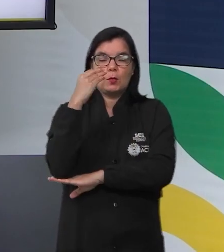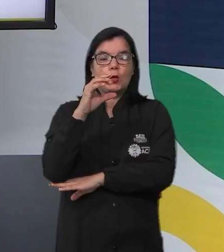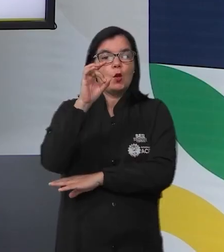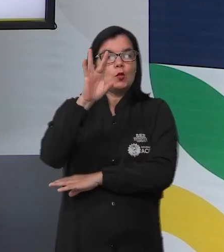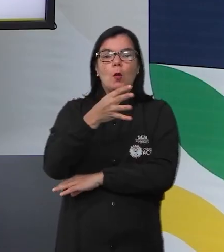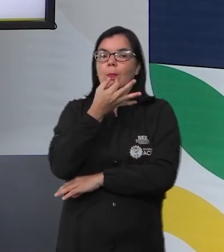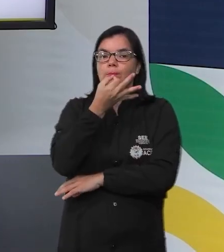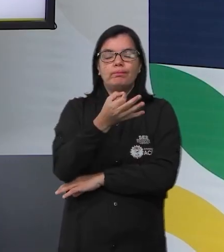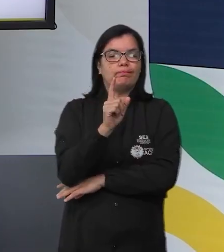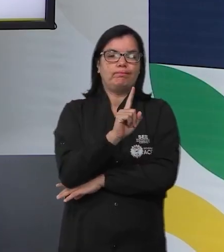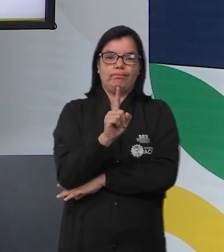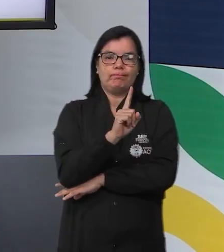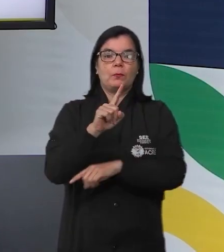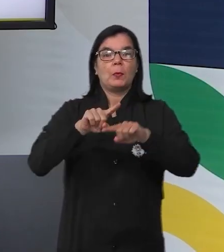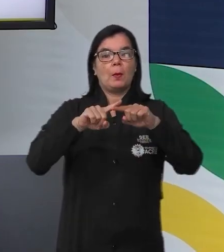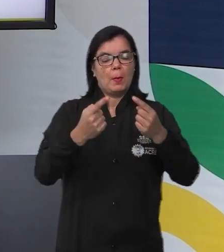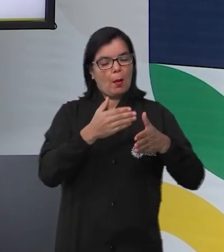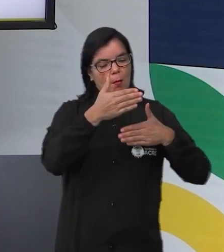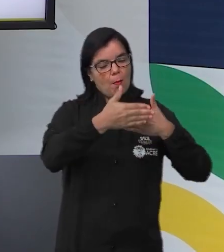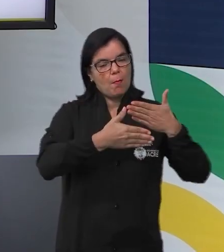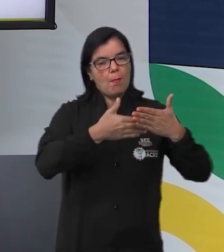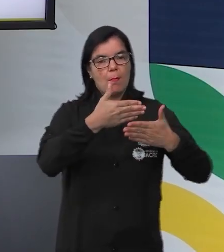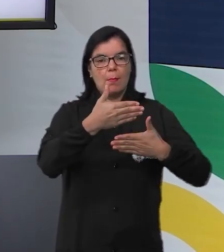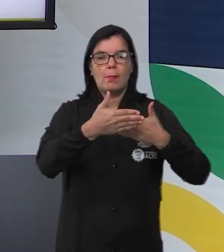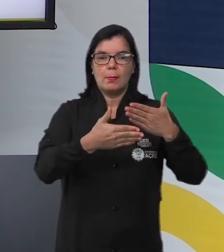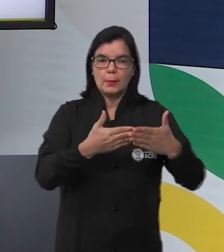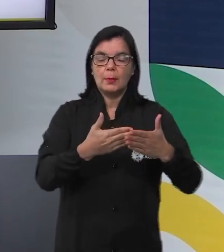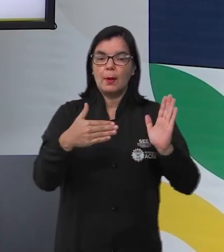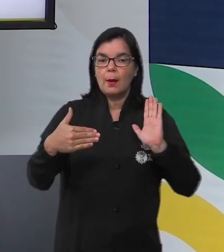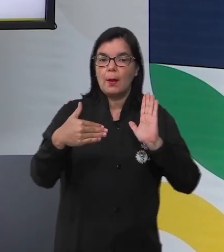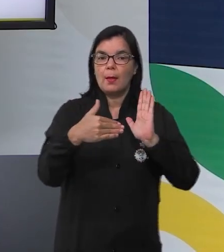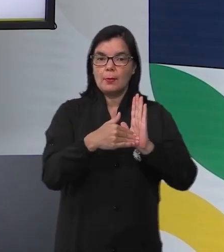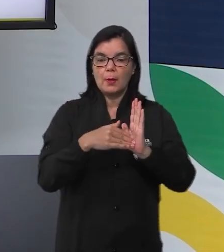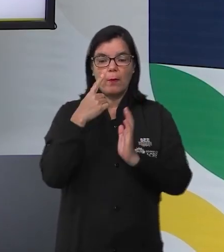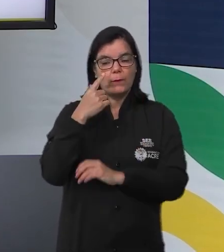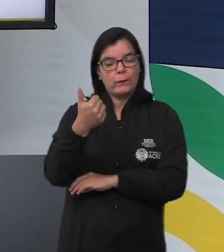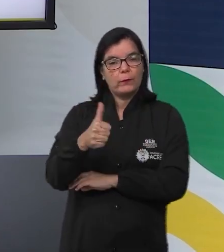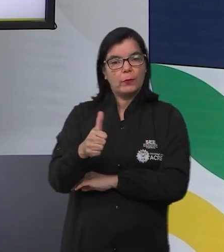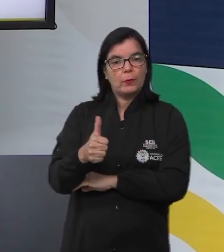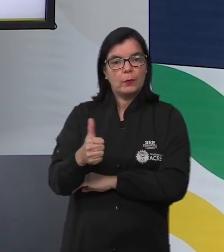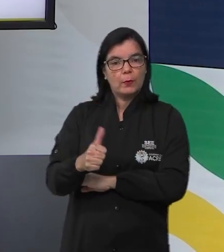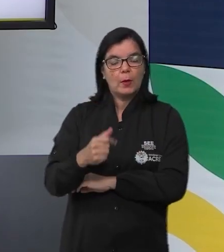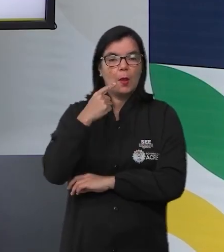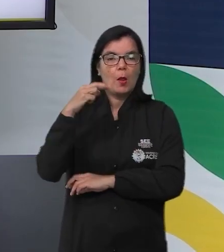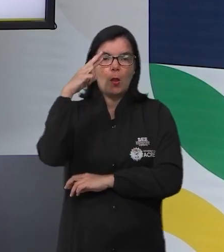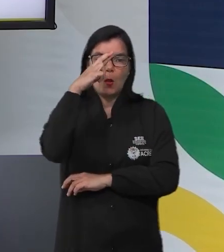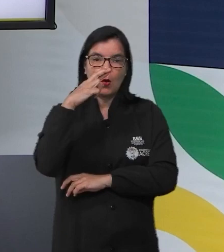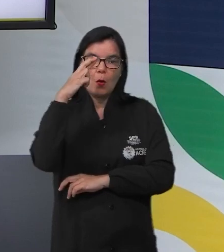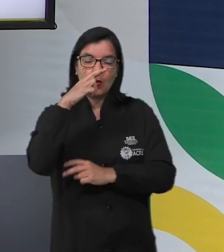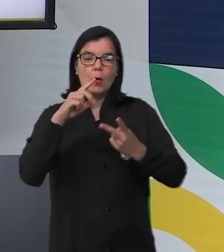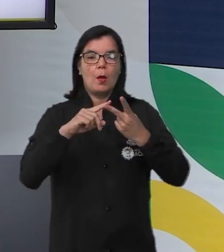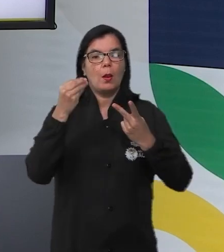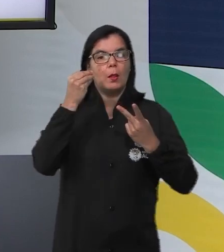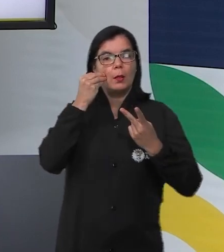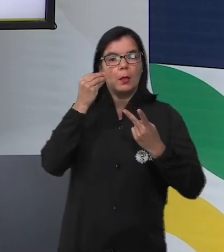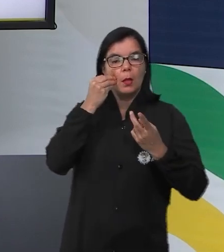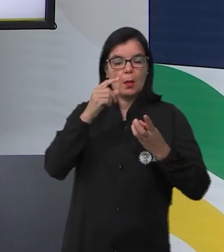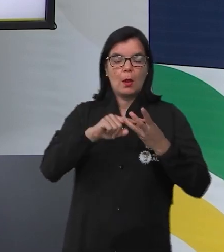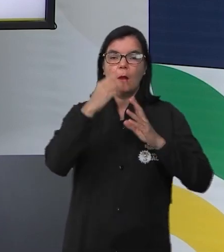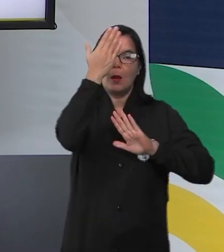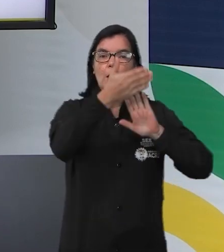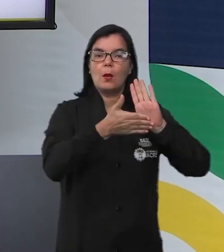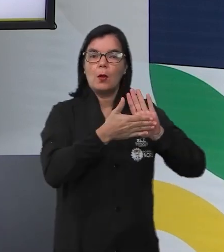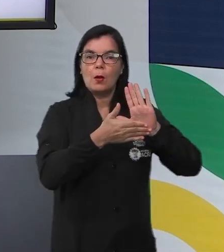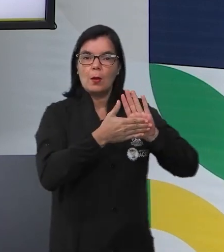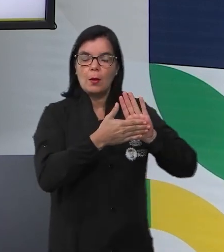é uma opinião. Ela precisa passar por etapas até ser verificada. Ela é observada, ela é testada, ela é comprovada